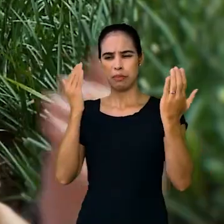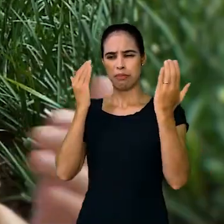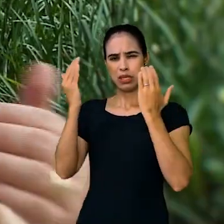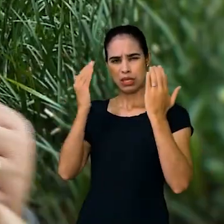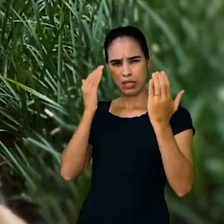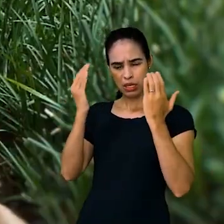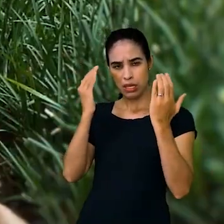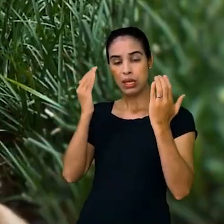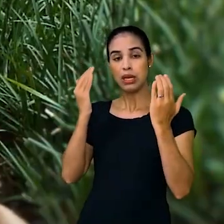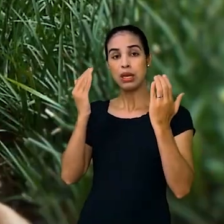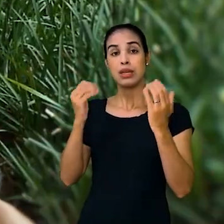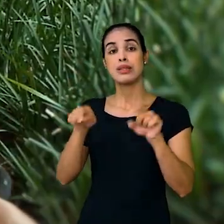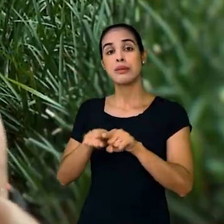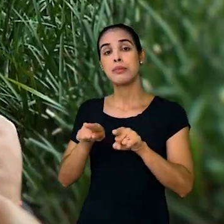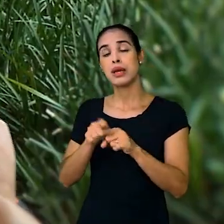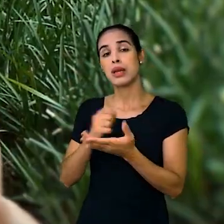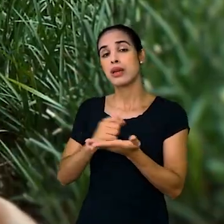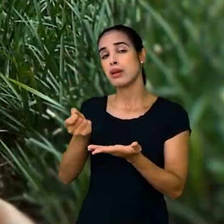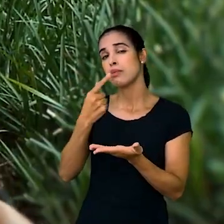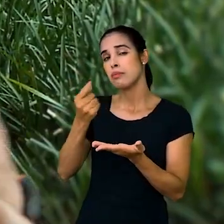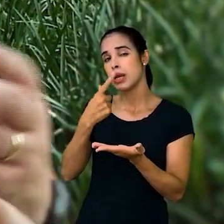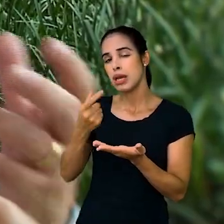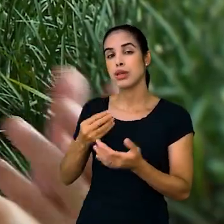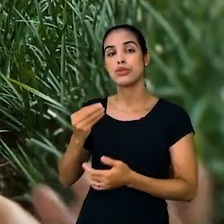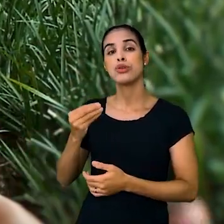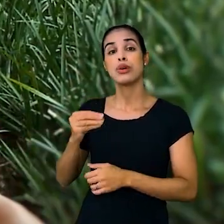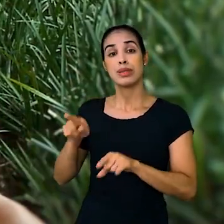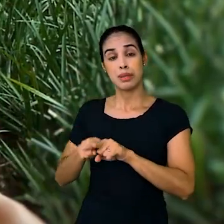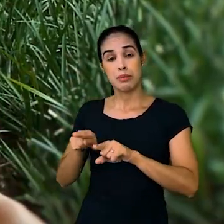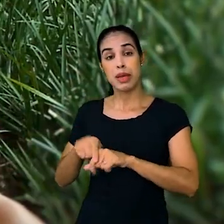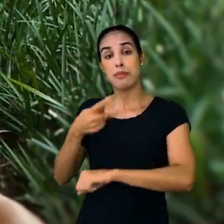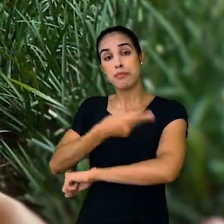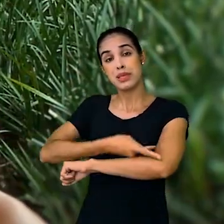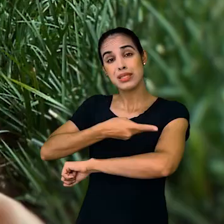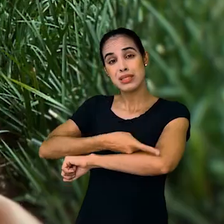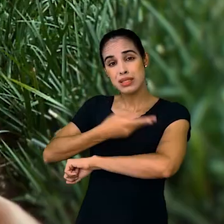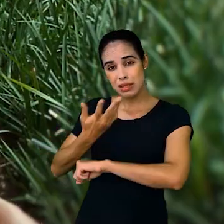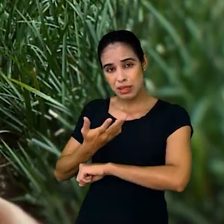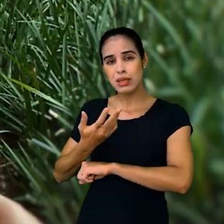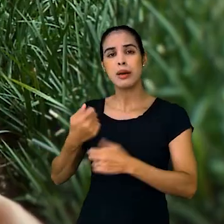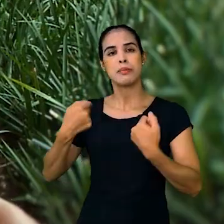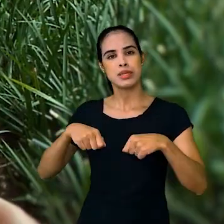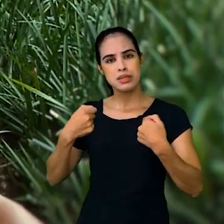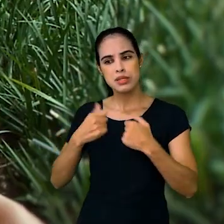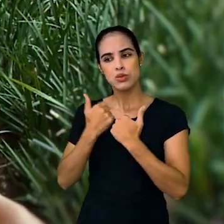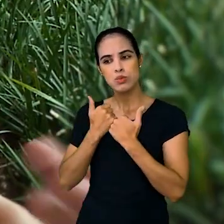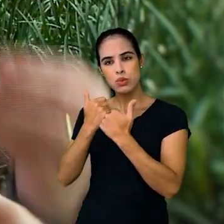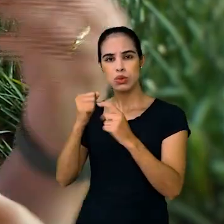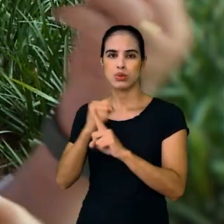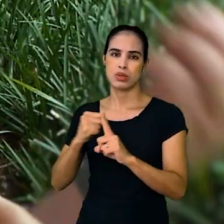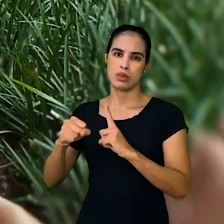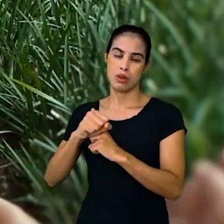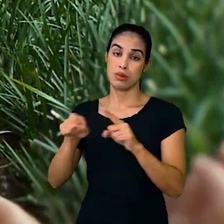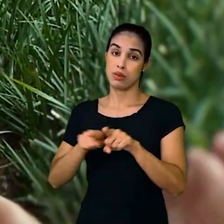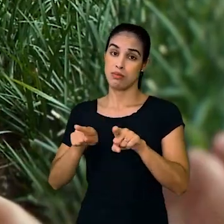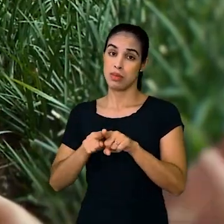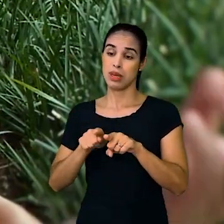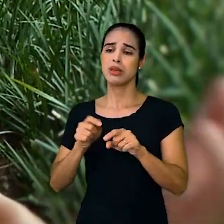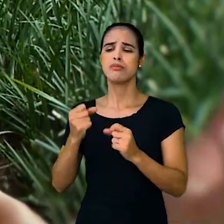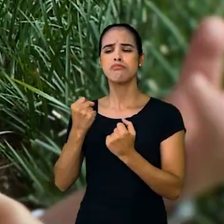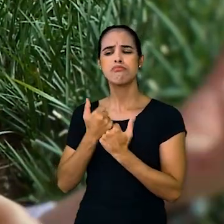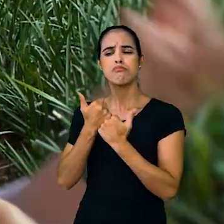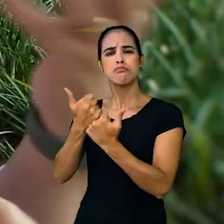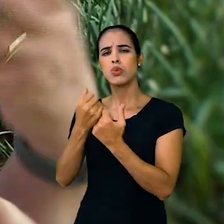então psicoterapia, mais atendimento psiquiátrico, e também vai precisar de suporte social, que é a parte da